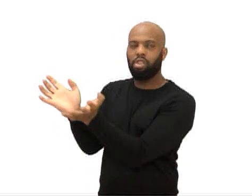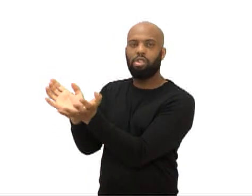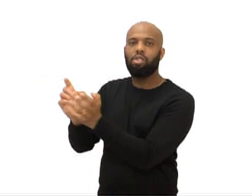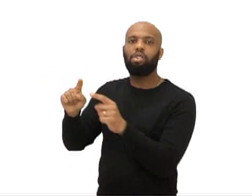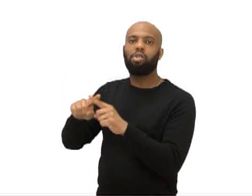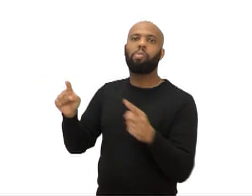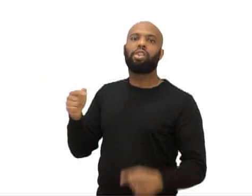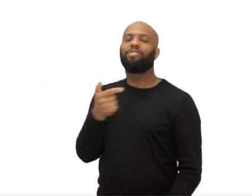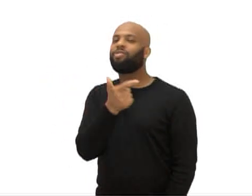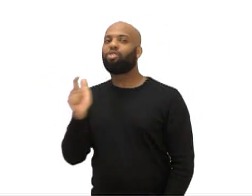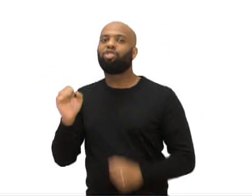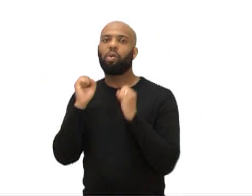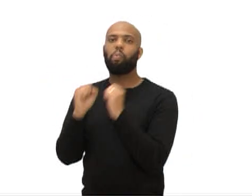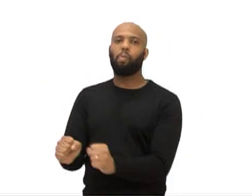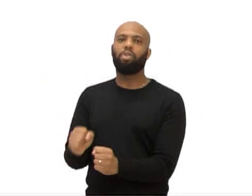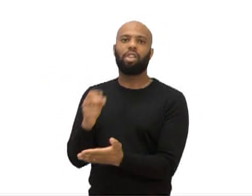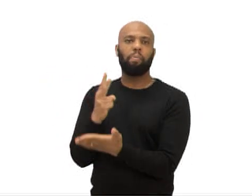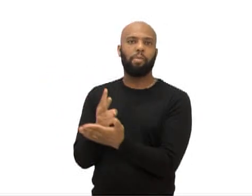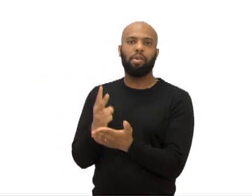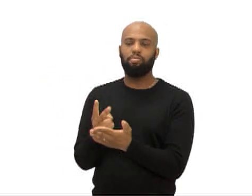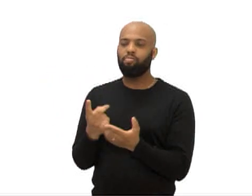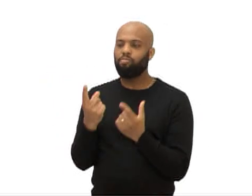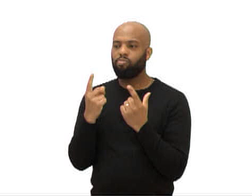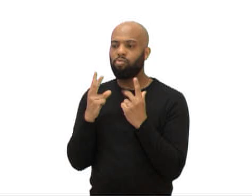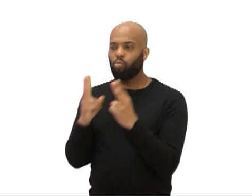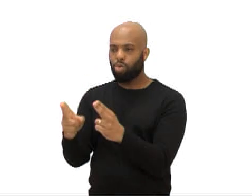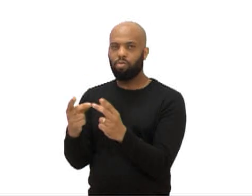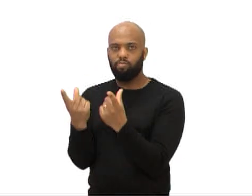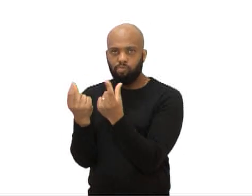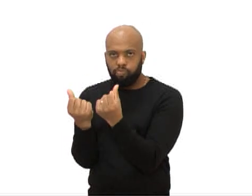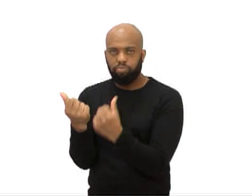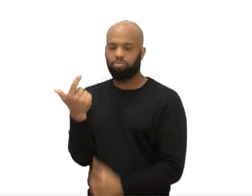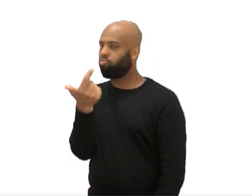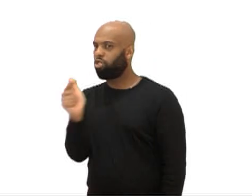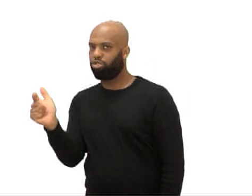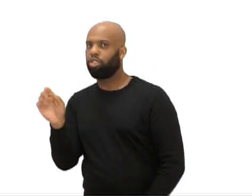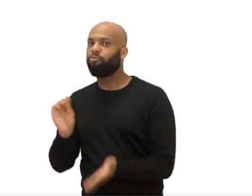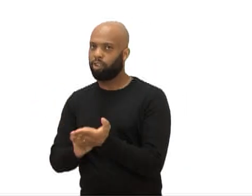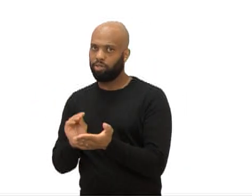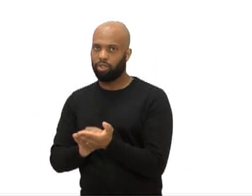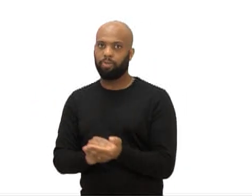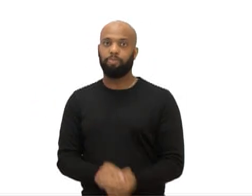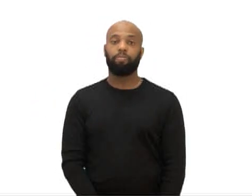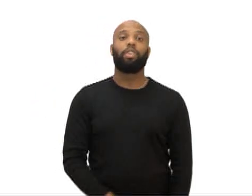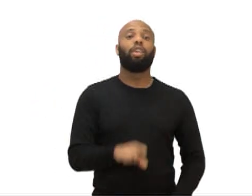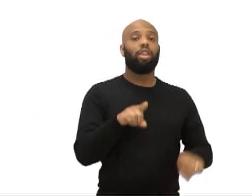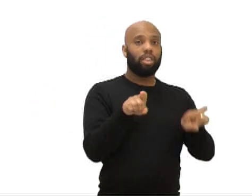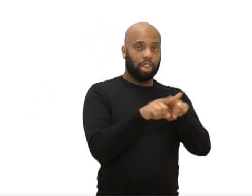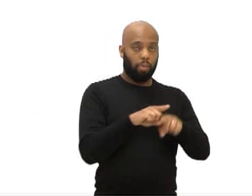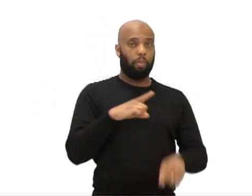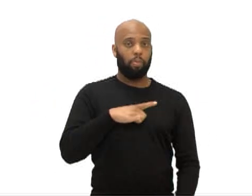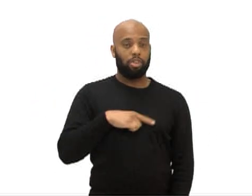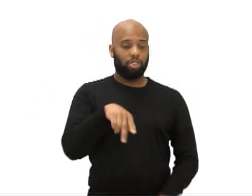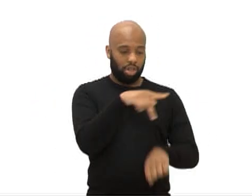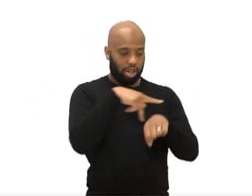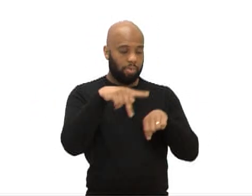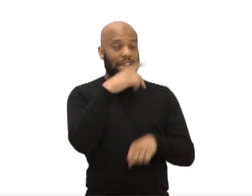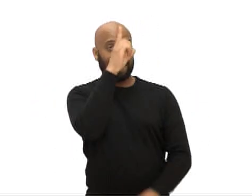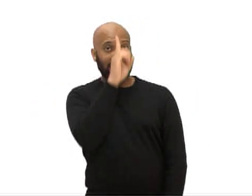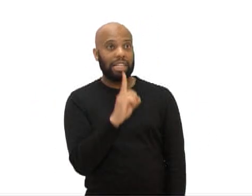não tinham o mesmo poder econômico que eles. E os países em amarelo